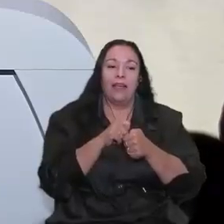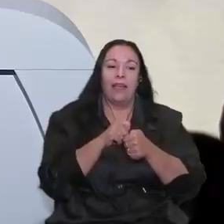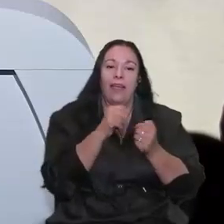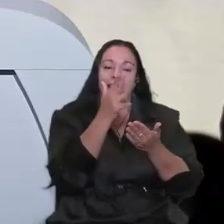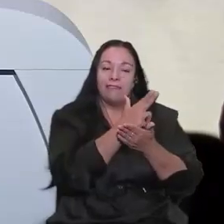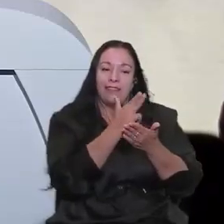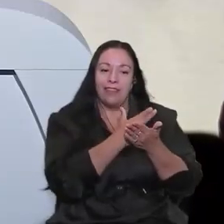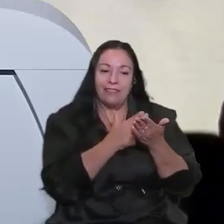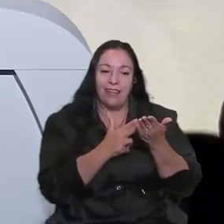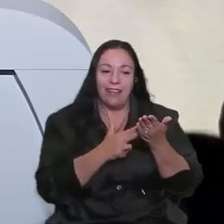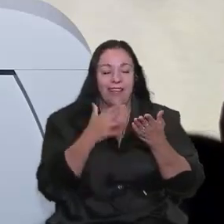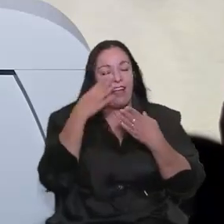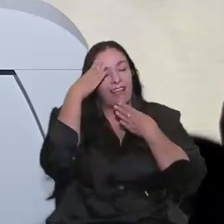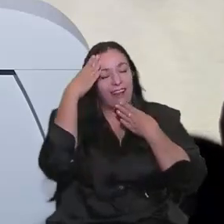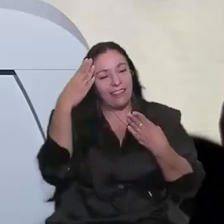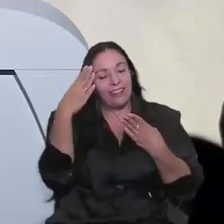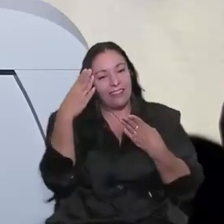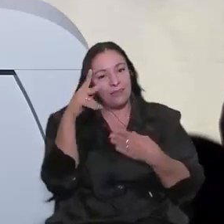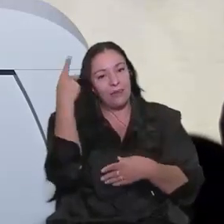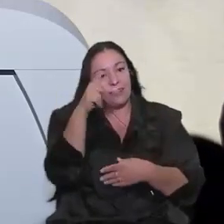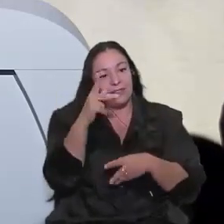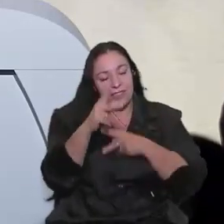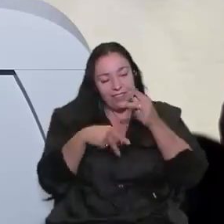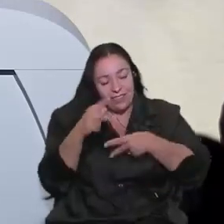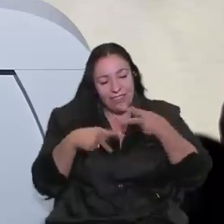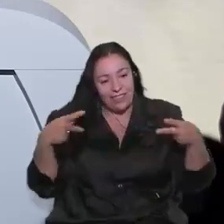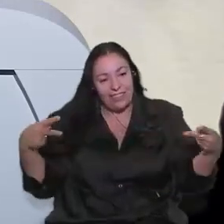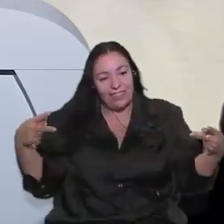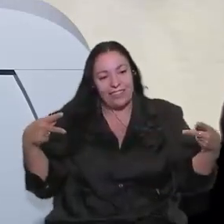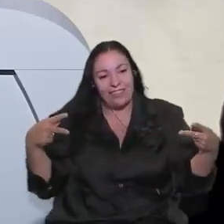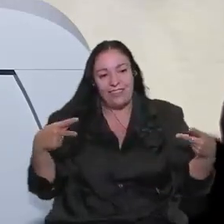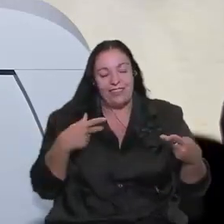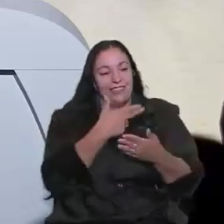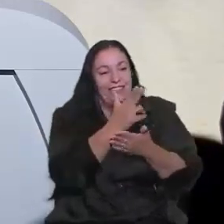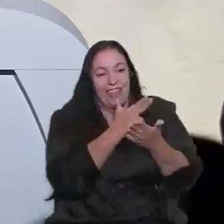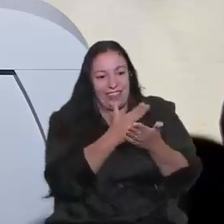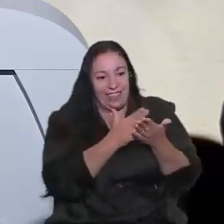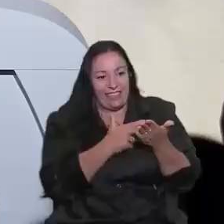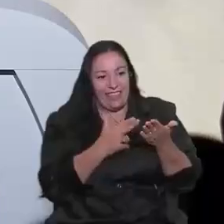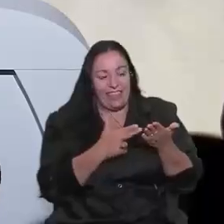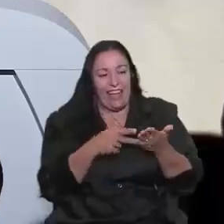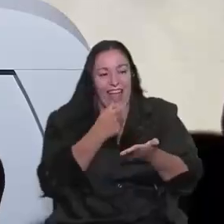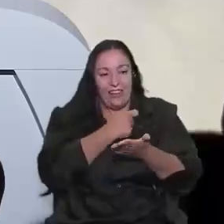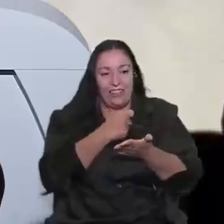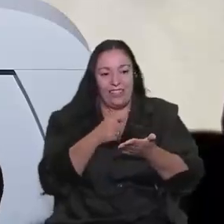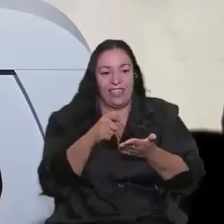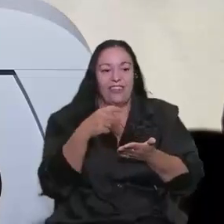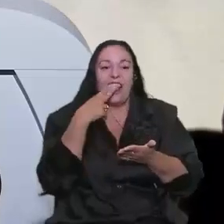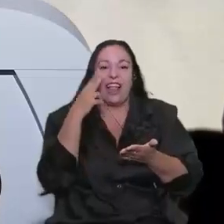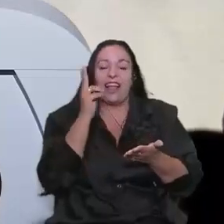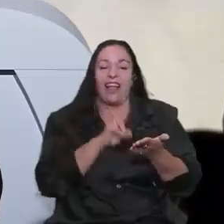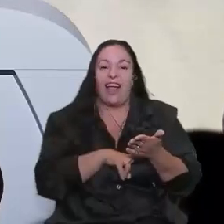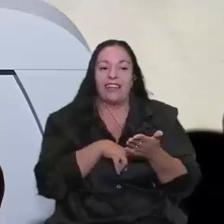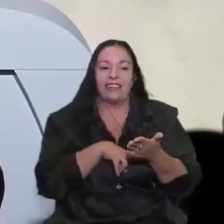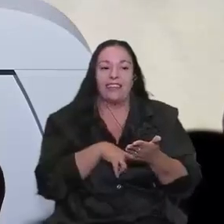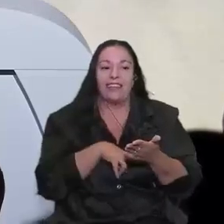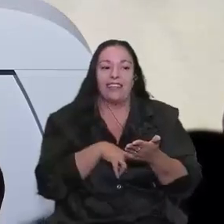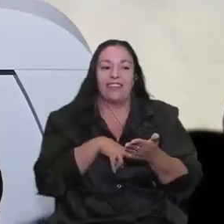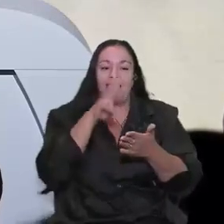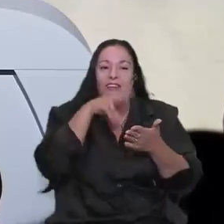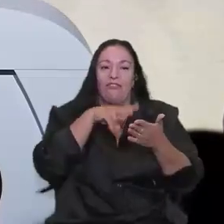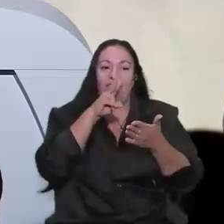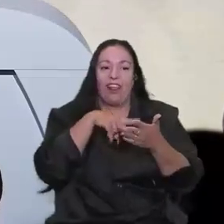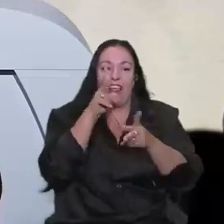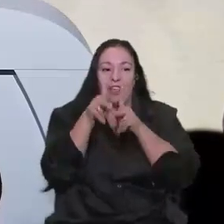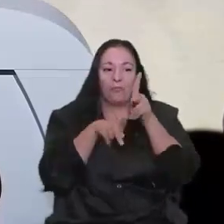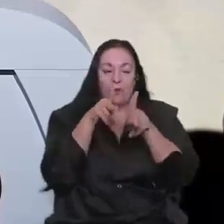em agradecimento ao teu presente, já que eu não sei desenhar, né? Então, escrevi uma carta para você que eu vou ler em público.